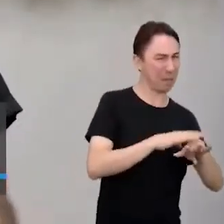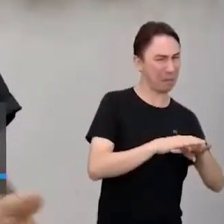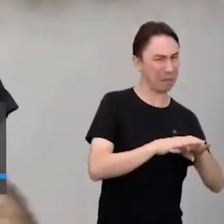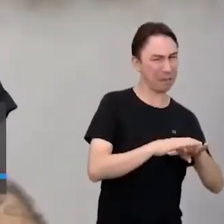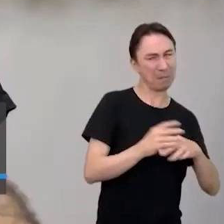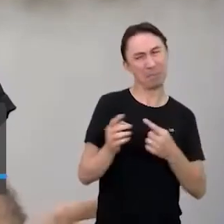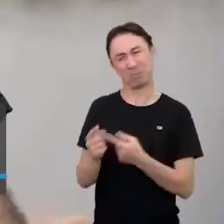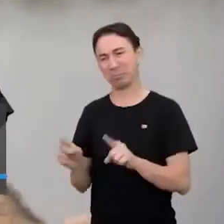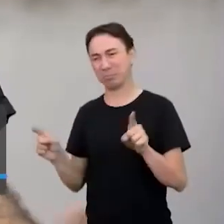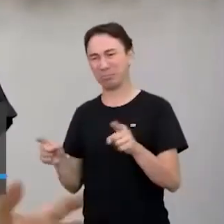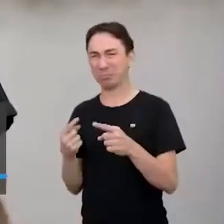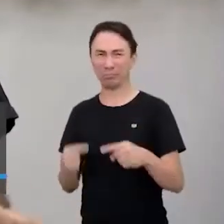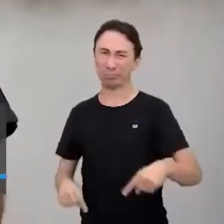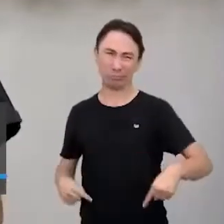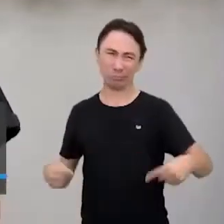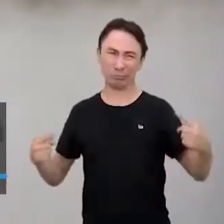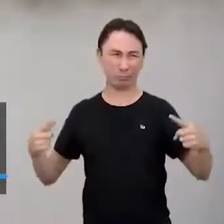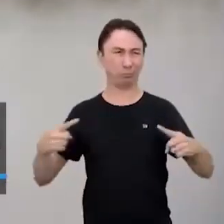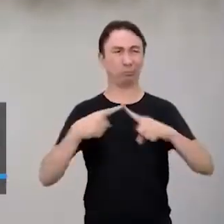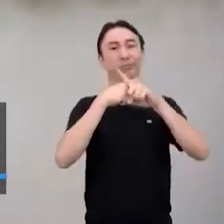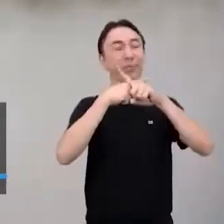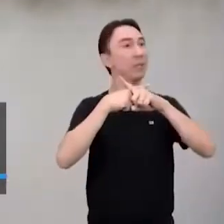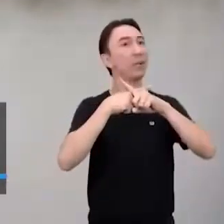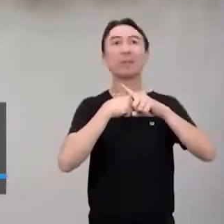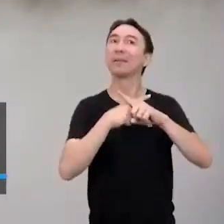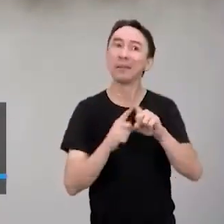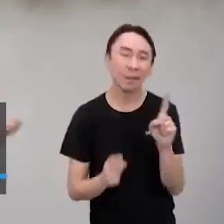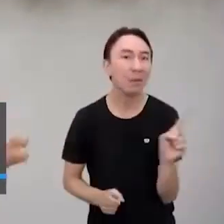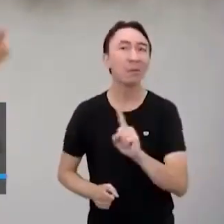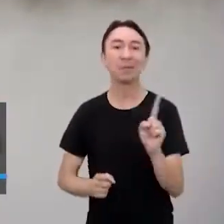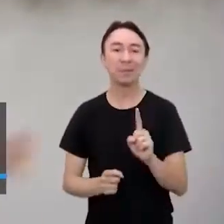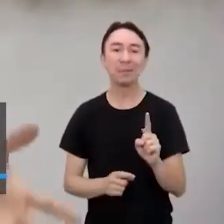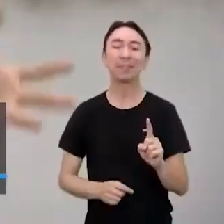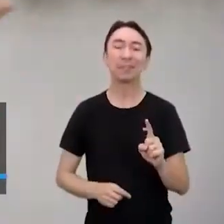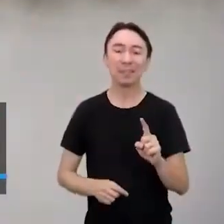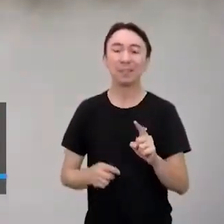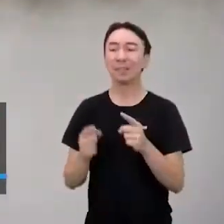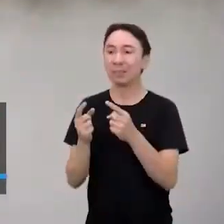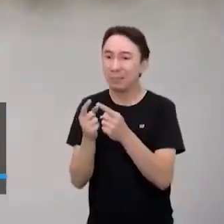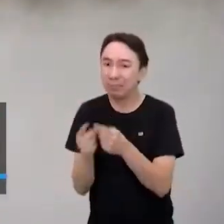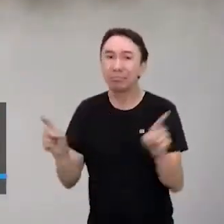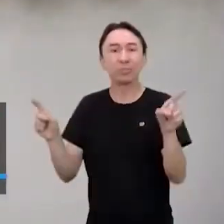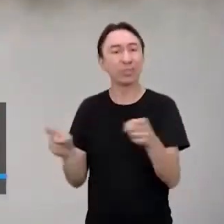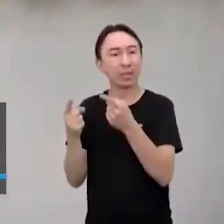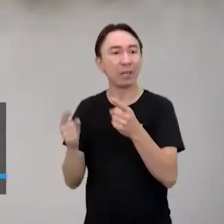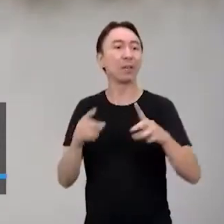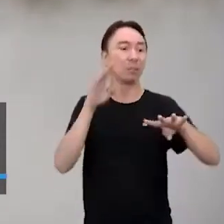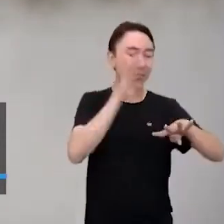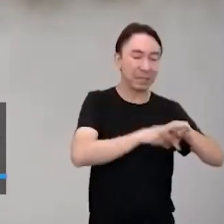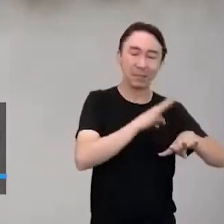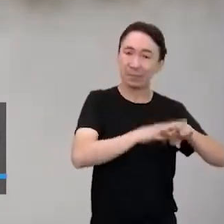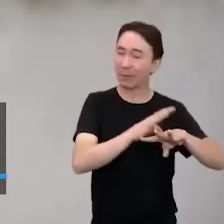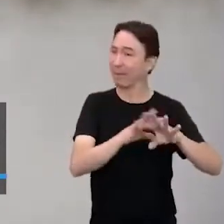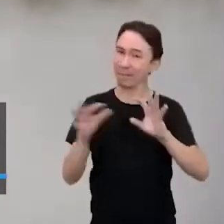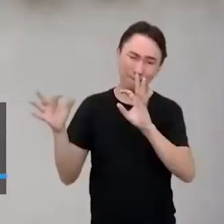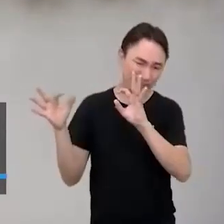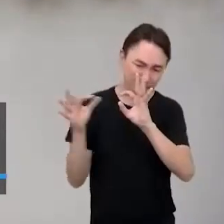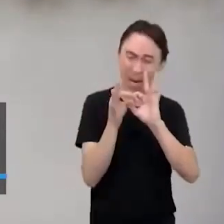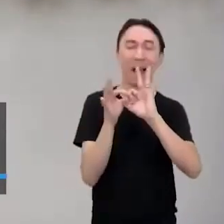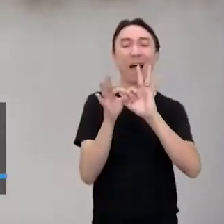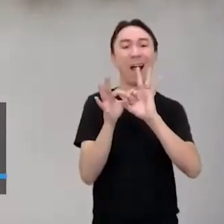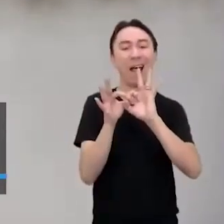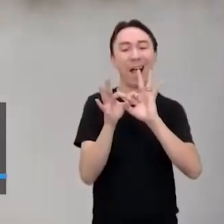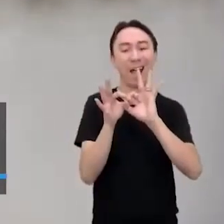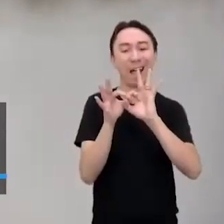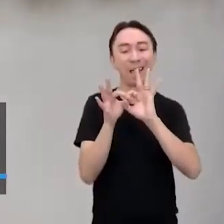mas não tem nem como fazer isso. Tem, a música e a matemática estão intimamente ligadas, até porque se a gente